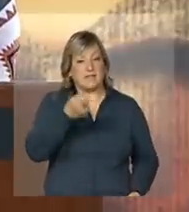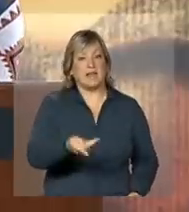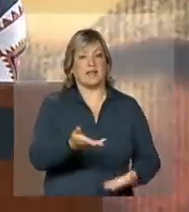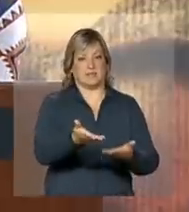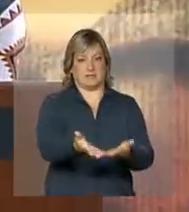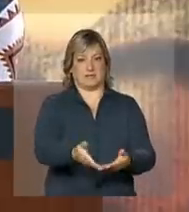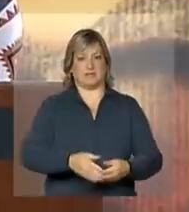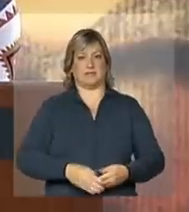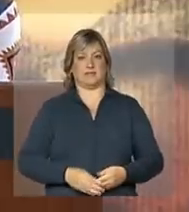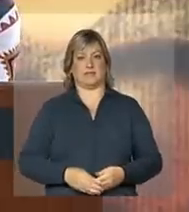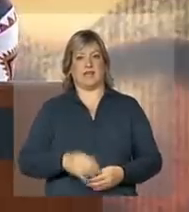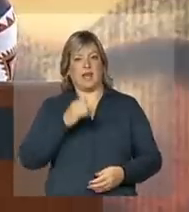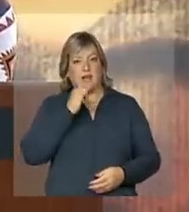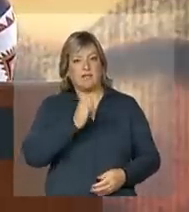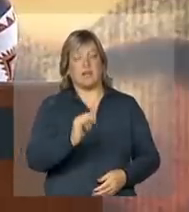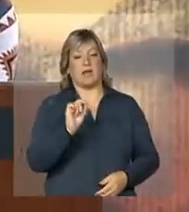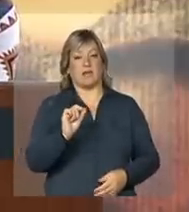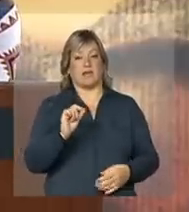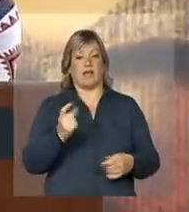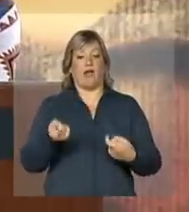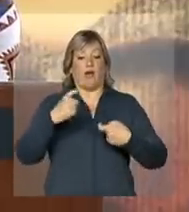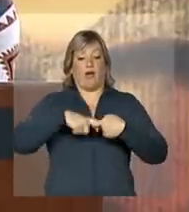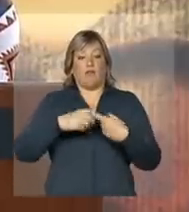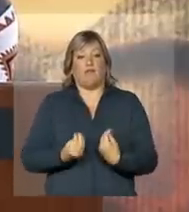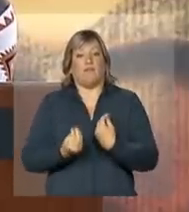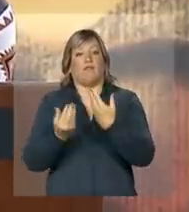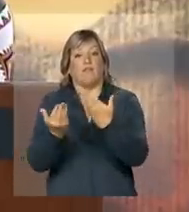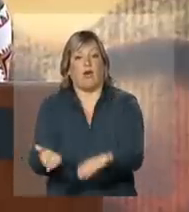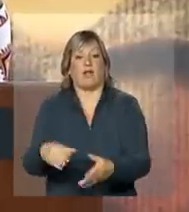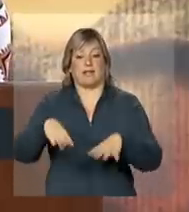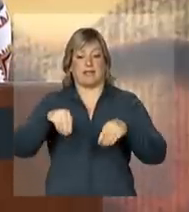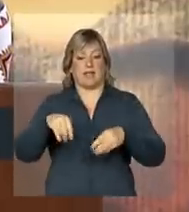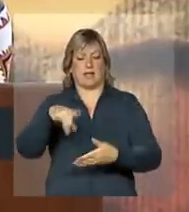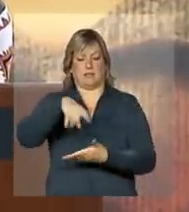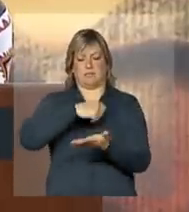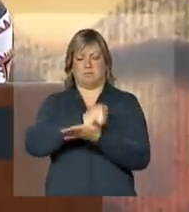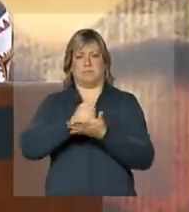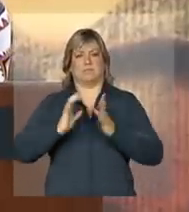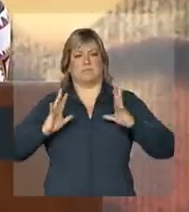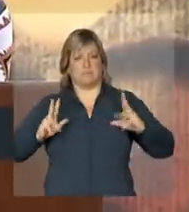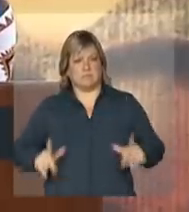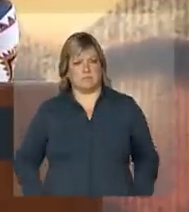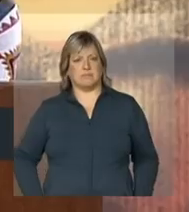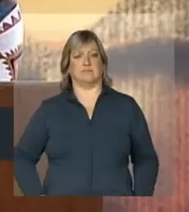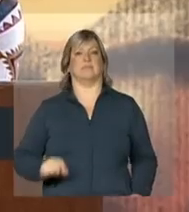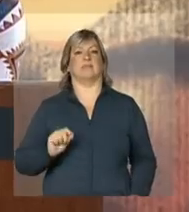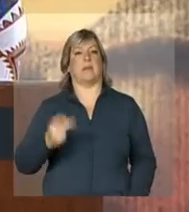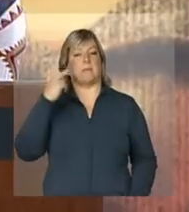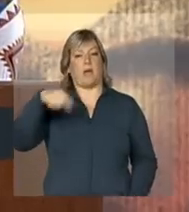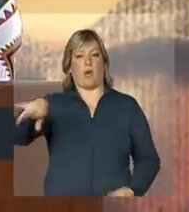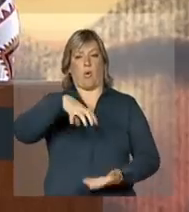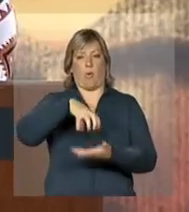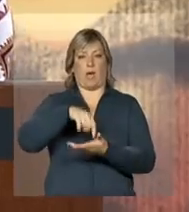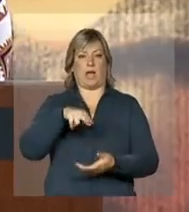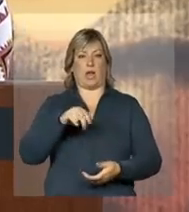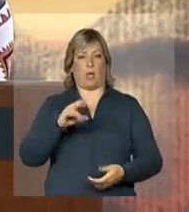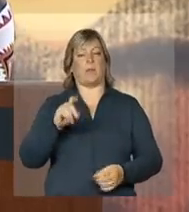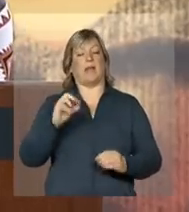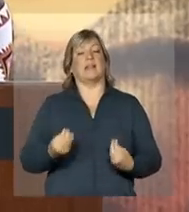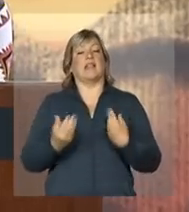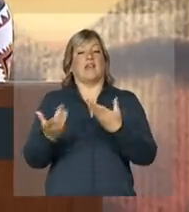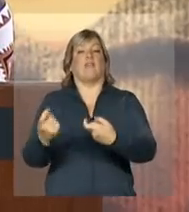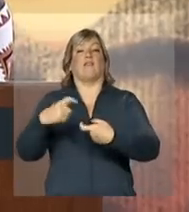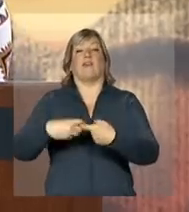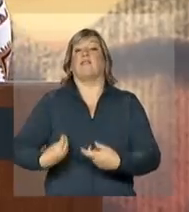dizer devolver a terra regularizada para a comunidade quilombola é devolver a